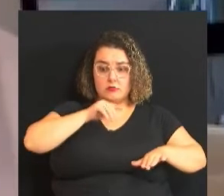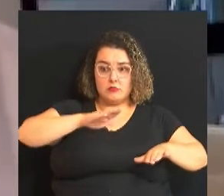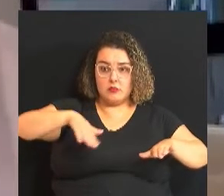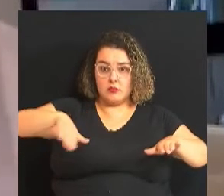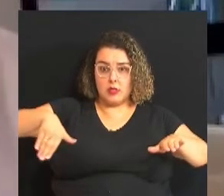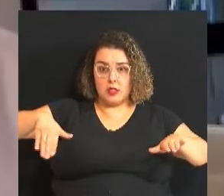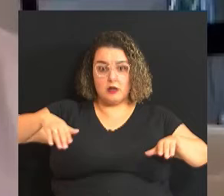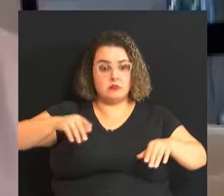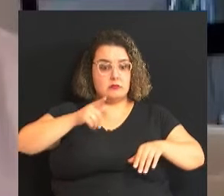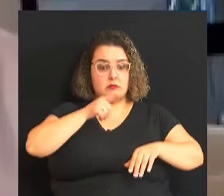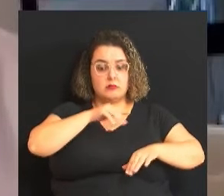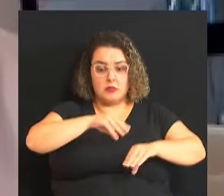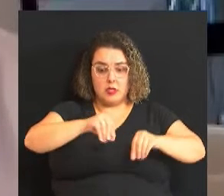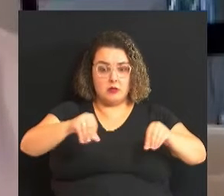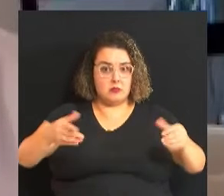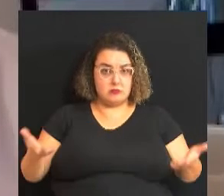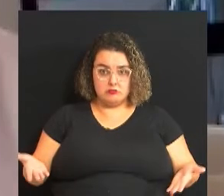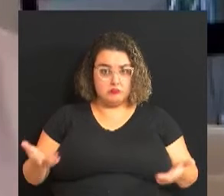com estômago